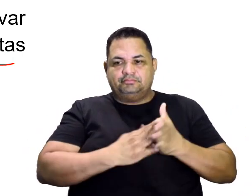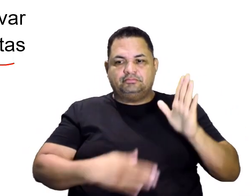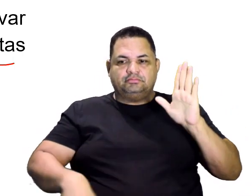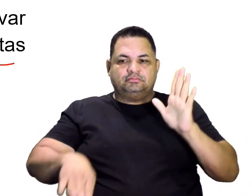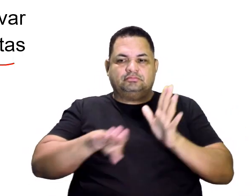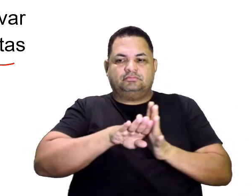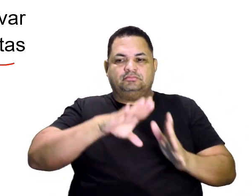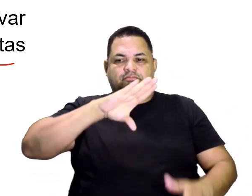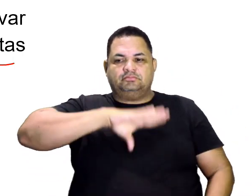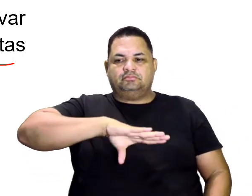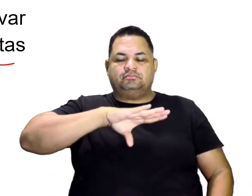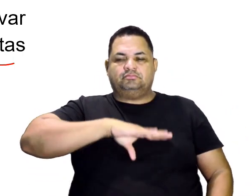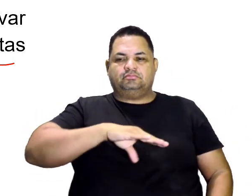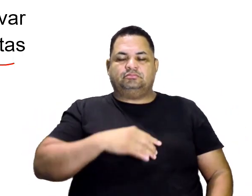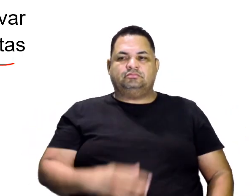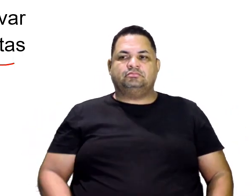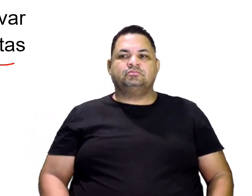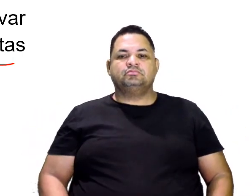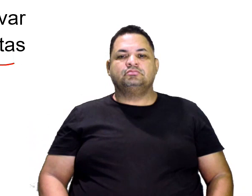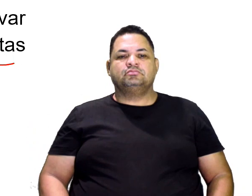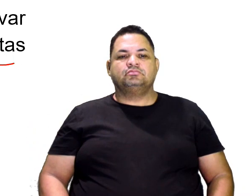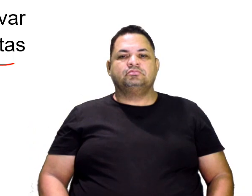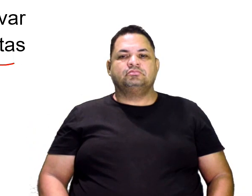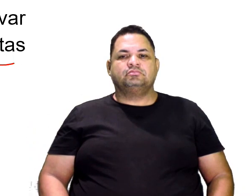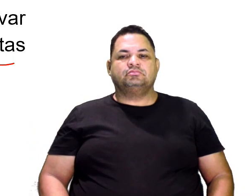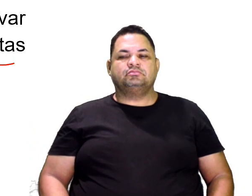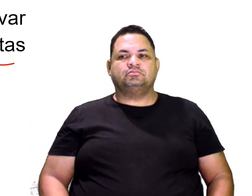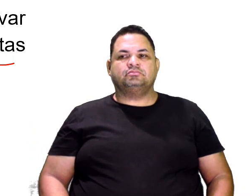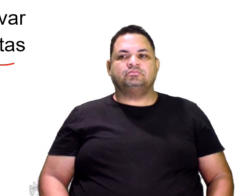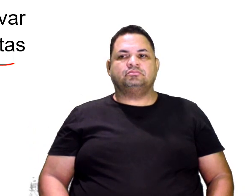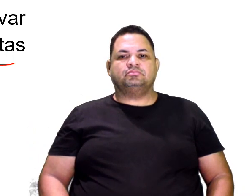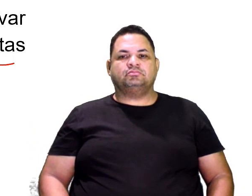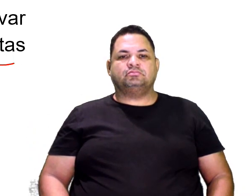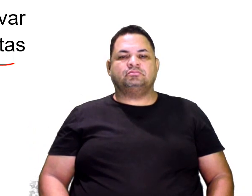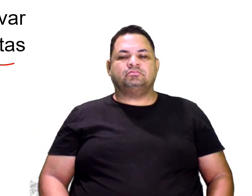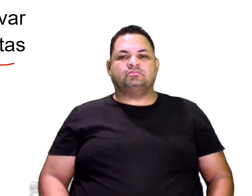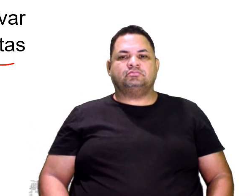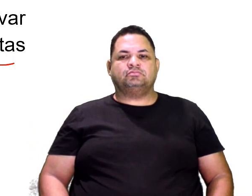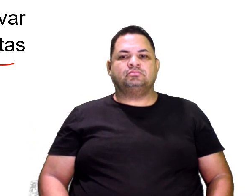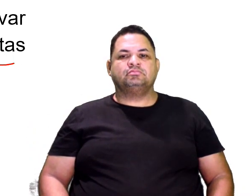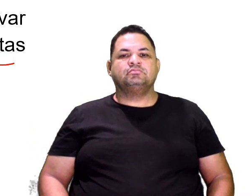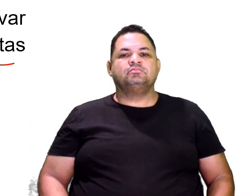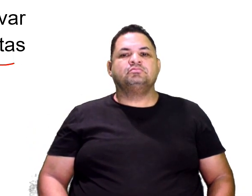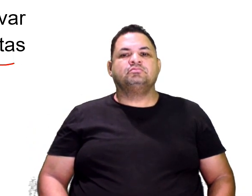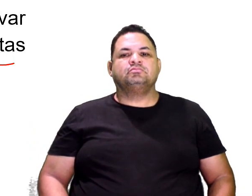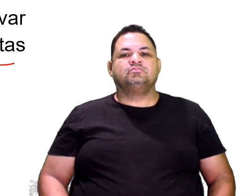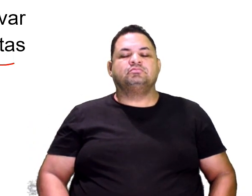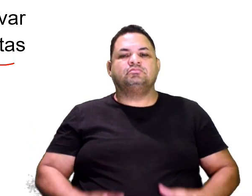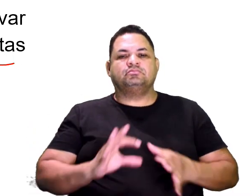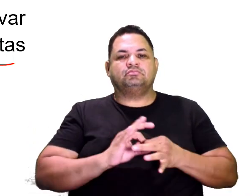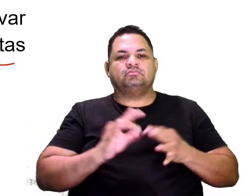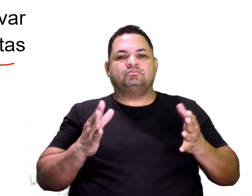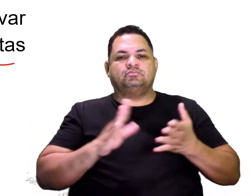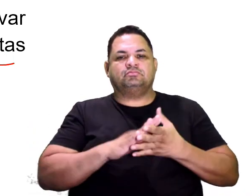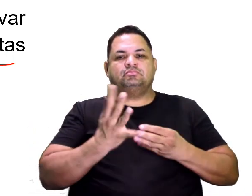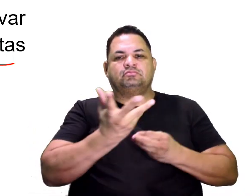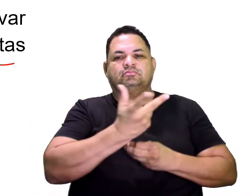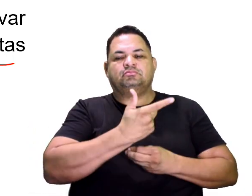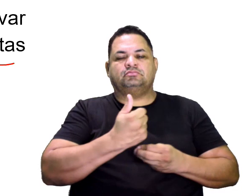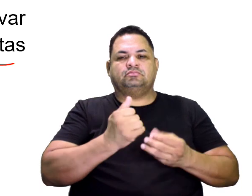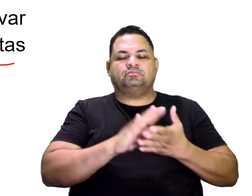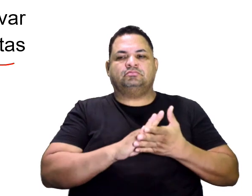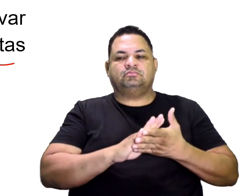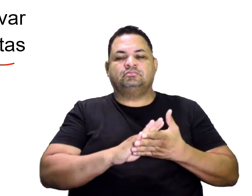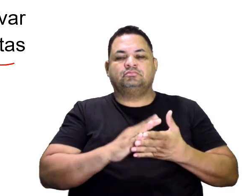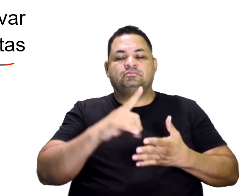ok? Então, retratava fatos históricos na forma de reprodução e livre expressão artística.